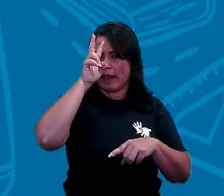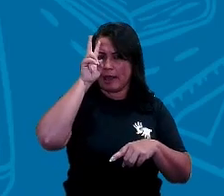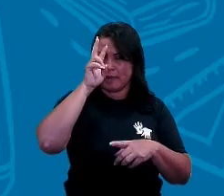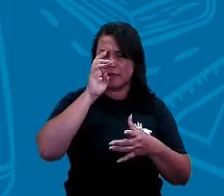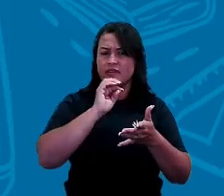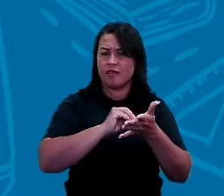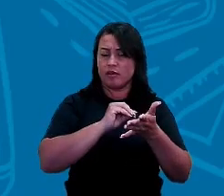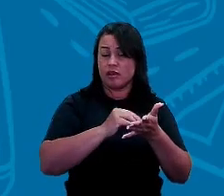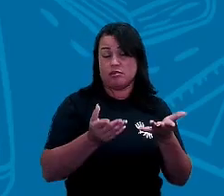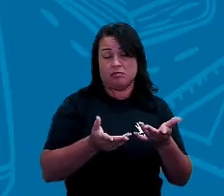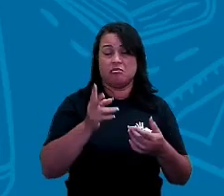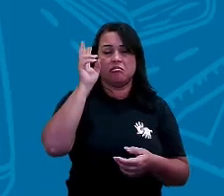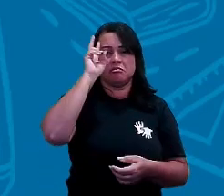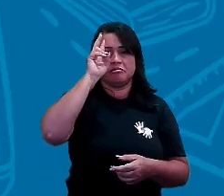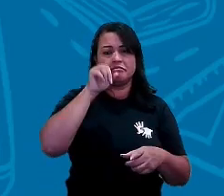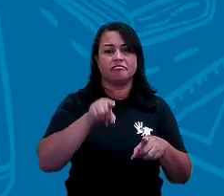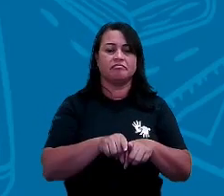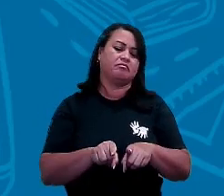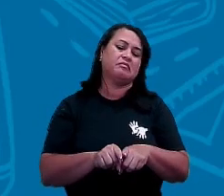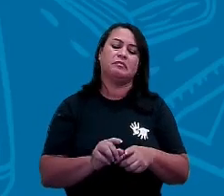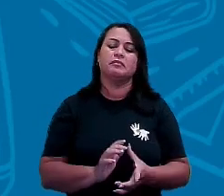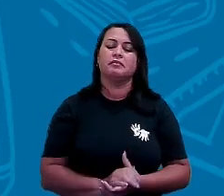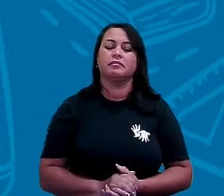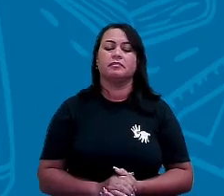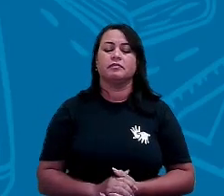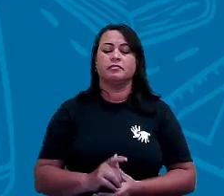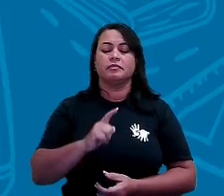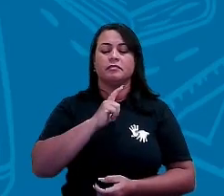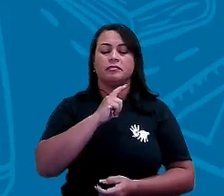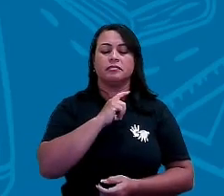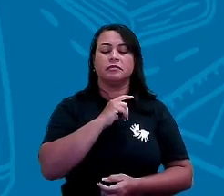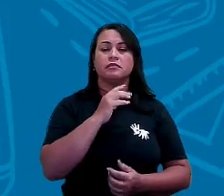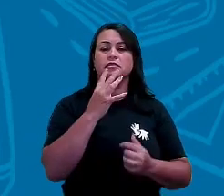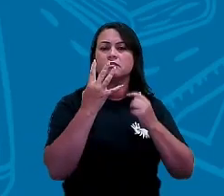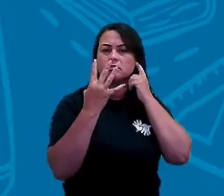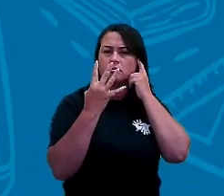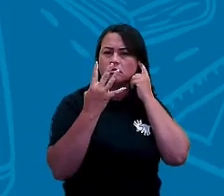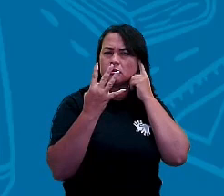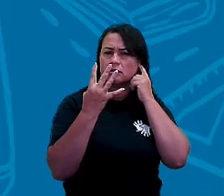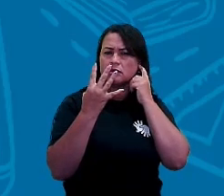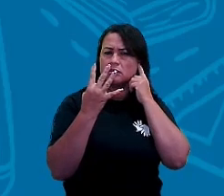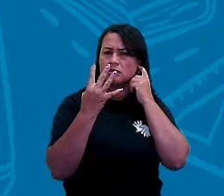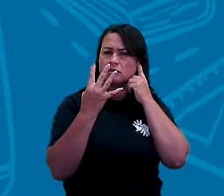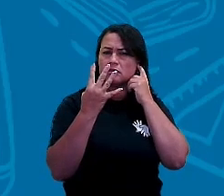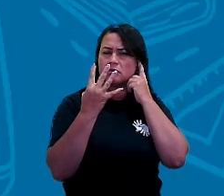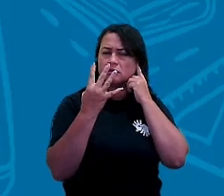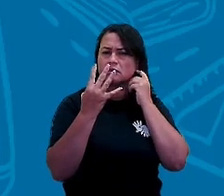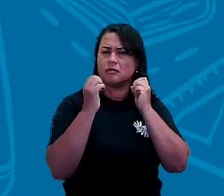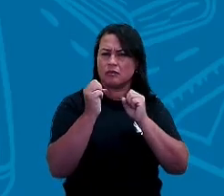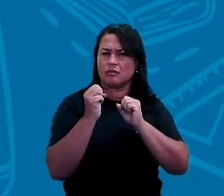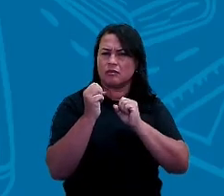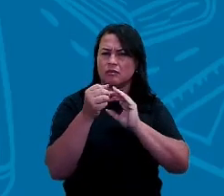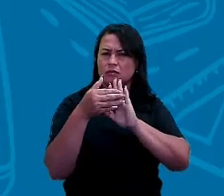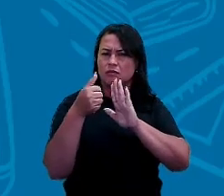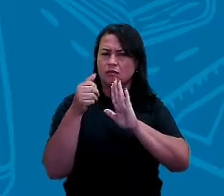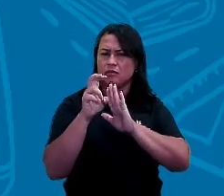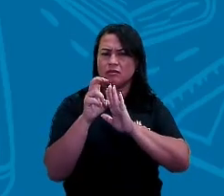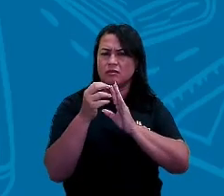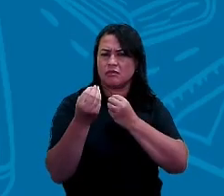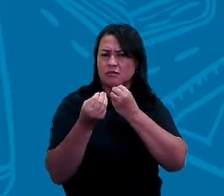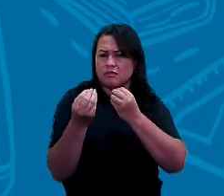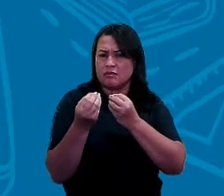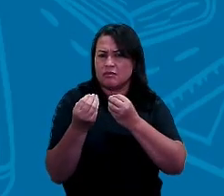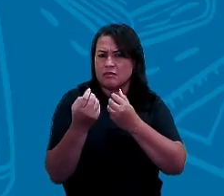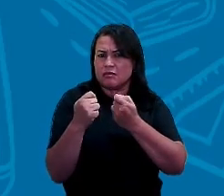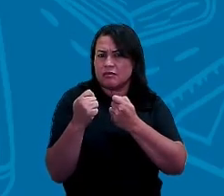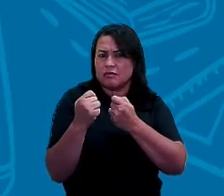aí a gente vai relembrar isso também. Vê, eu tenho 4, posso tirar 5? Eu não posso, né? Eu tenho que ter sempre o